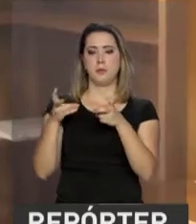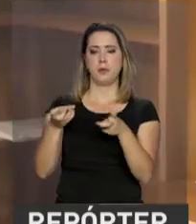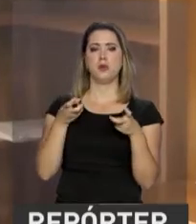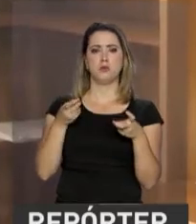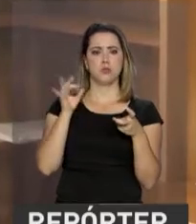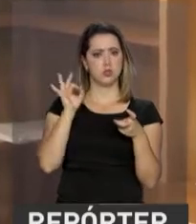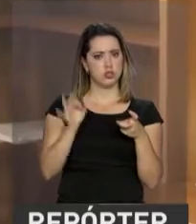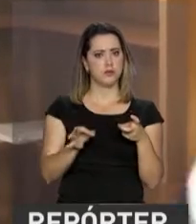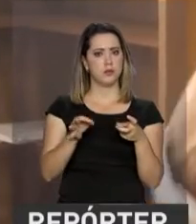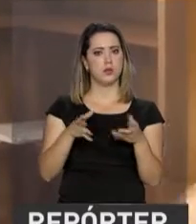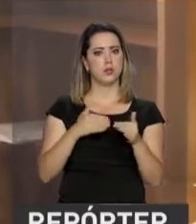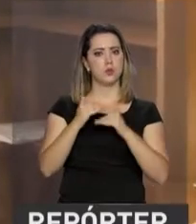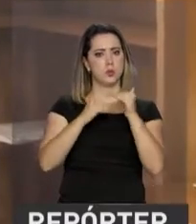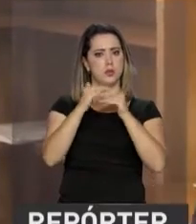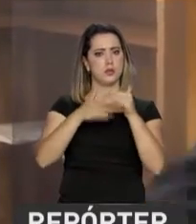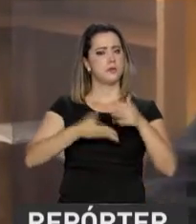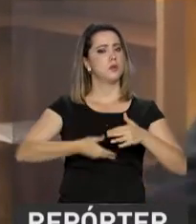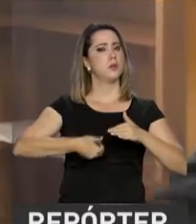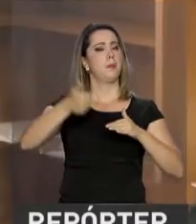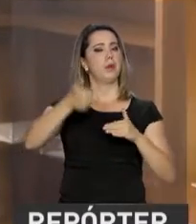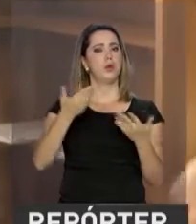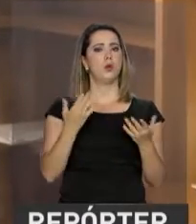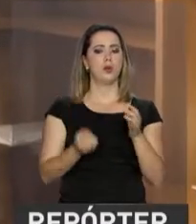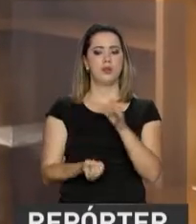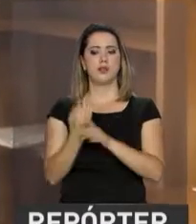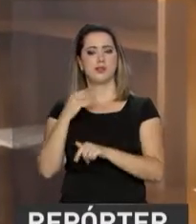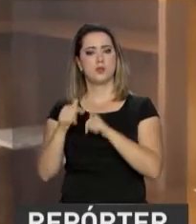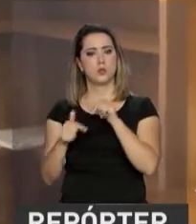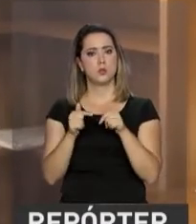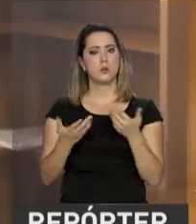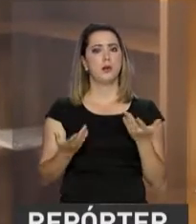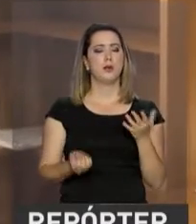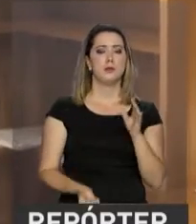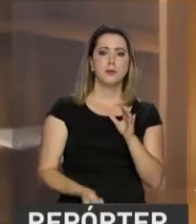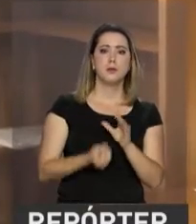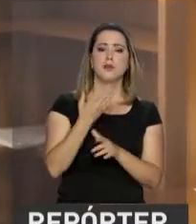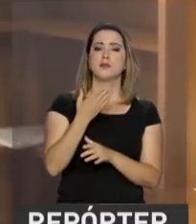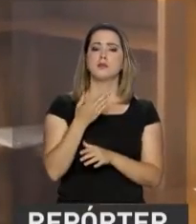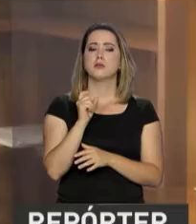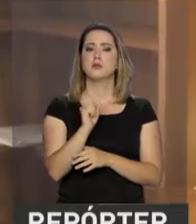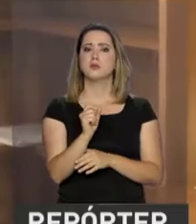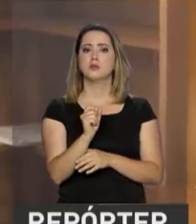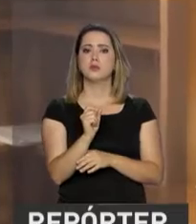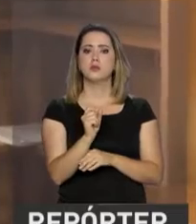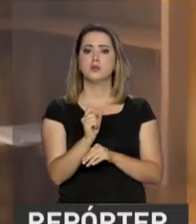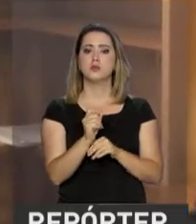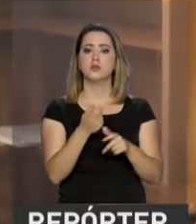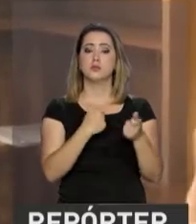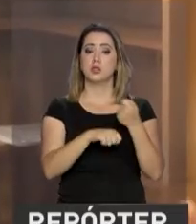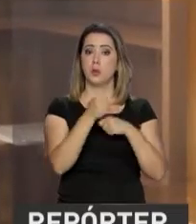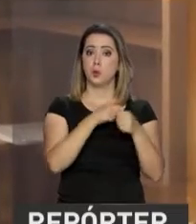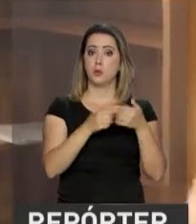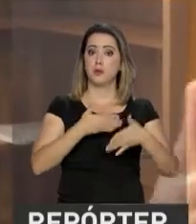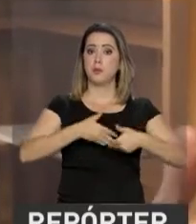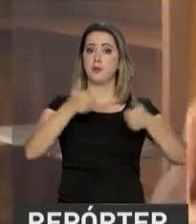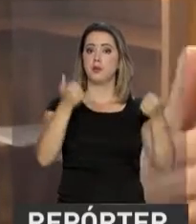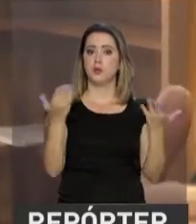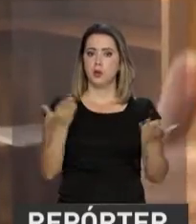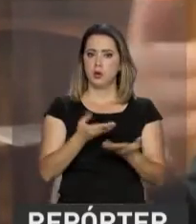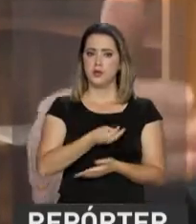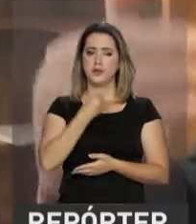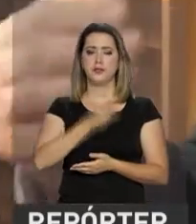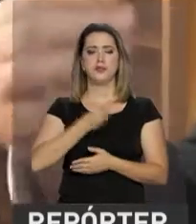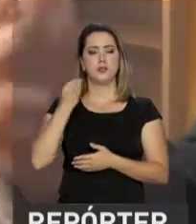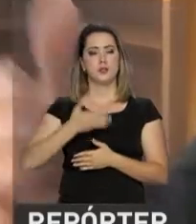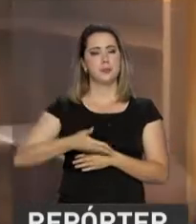de fato, que está havendo um aumento do emprego, que está havendo um aumento da atividade econômica e o padrão de